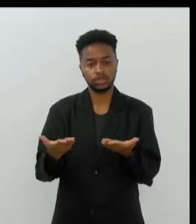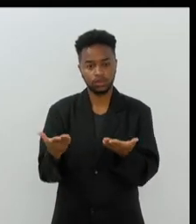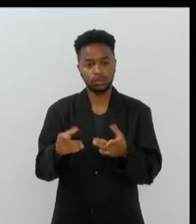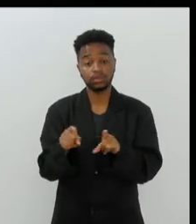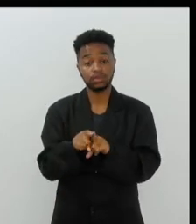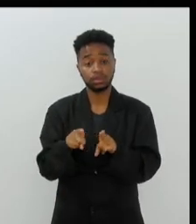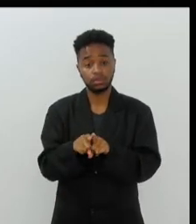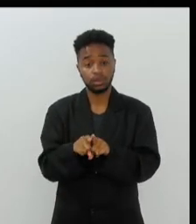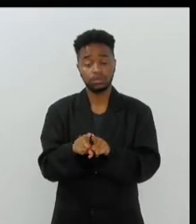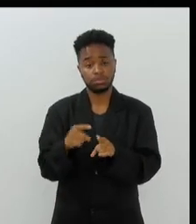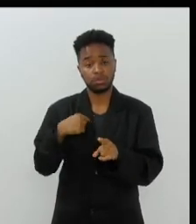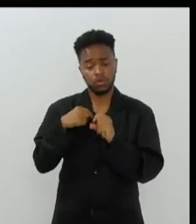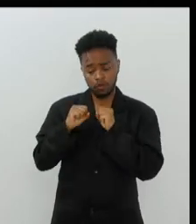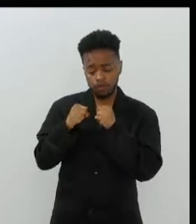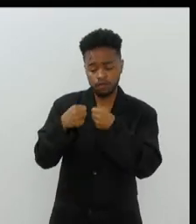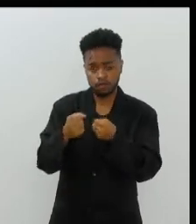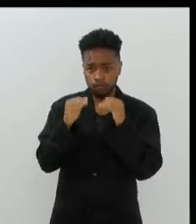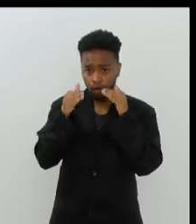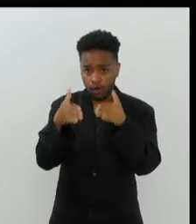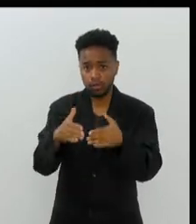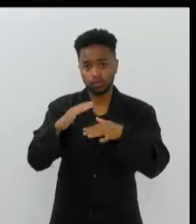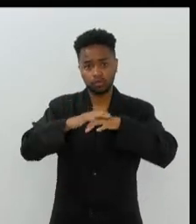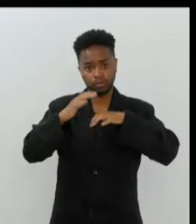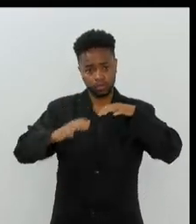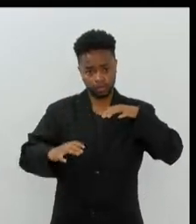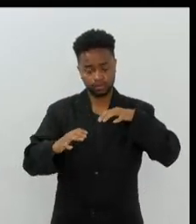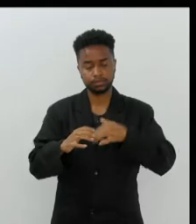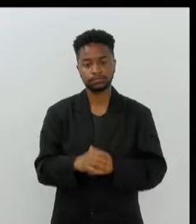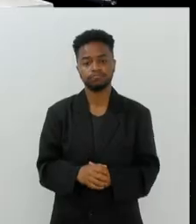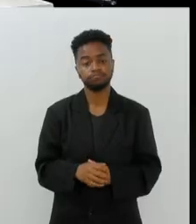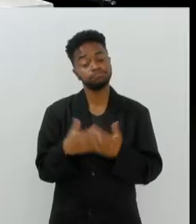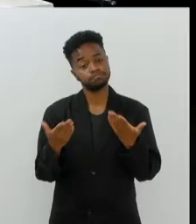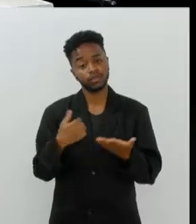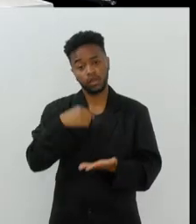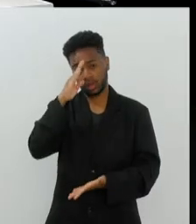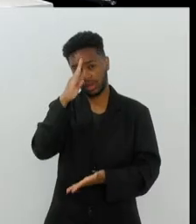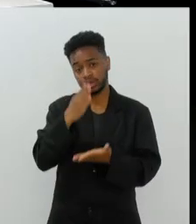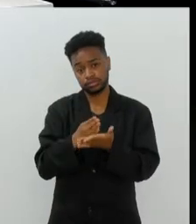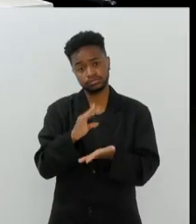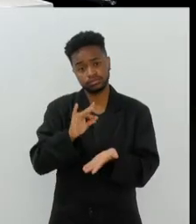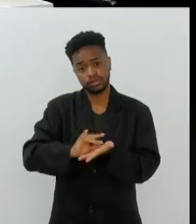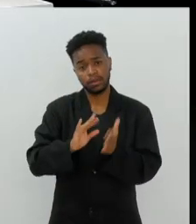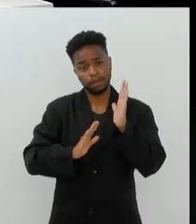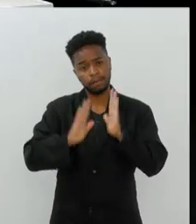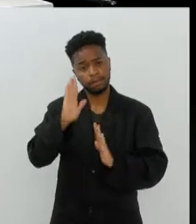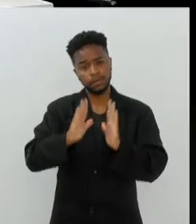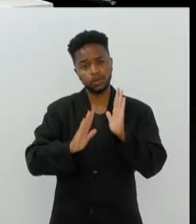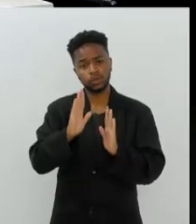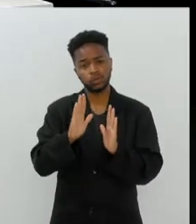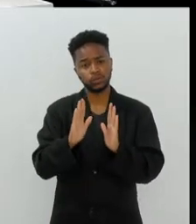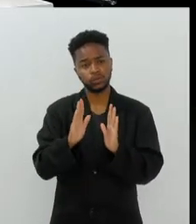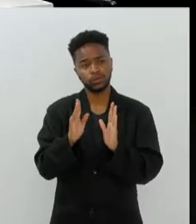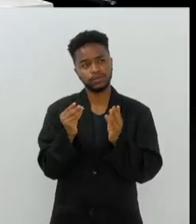ele agora. Então, eu tô num momento muito dedicado a Porto. Então,